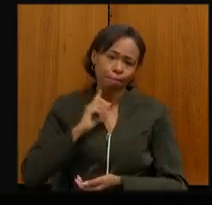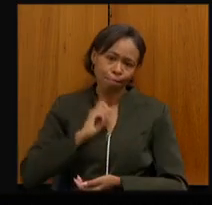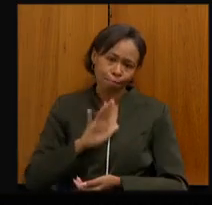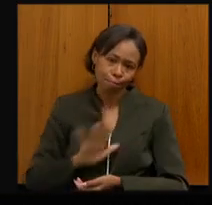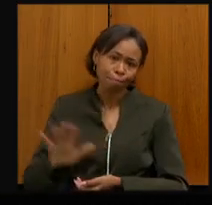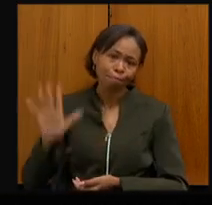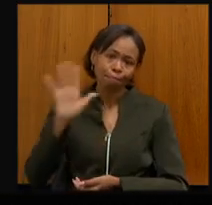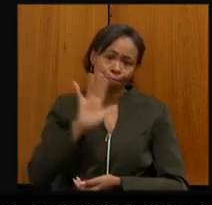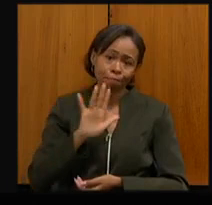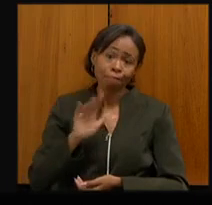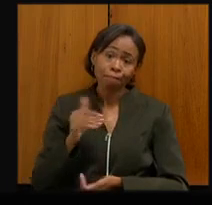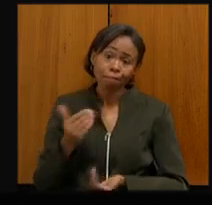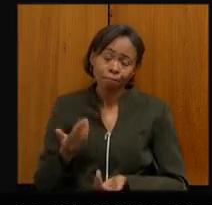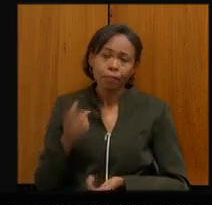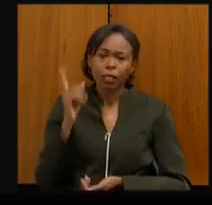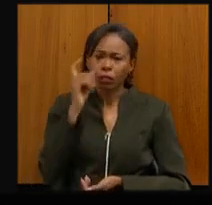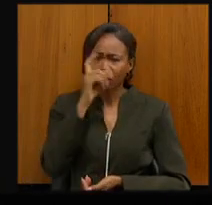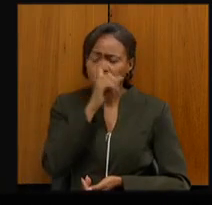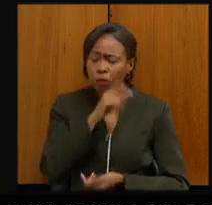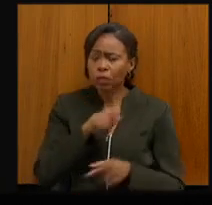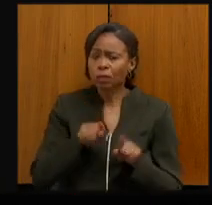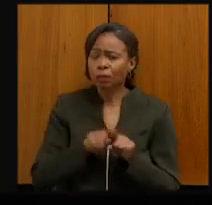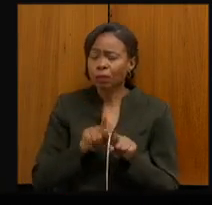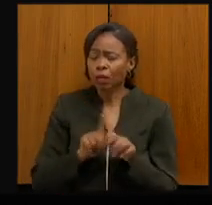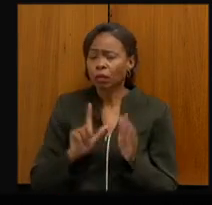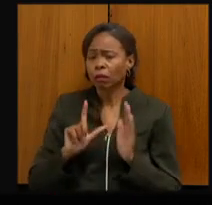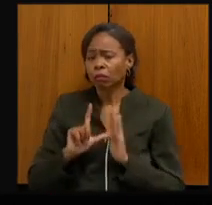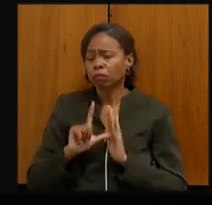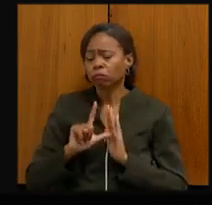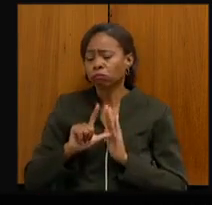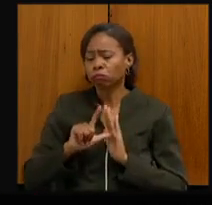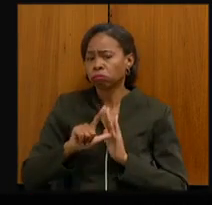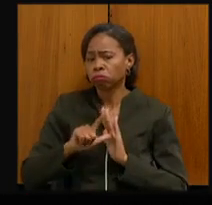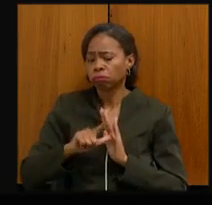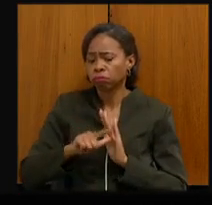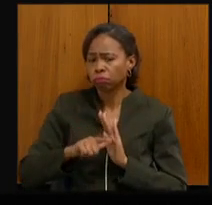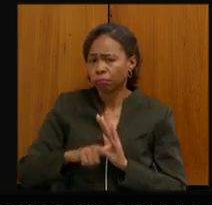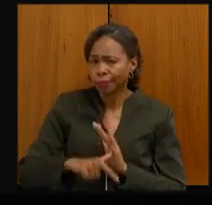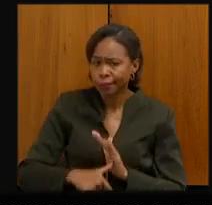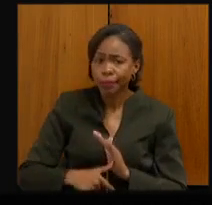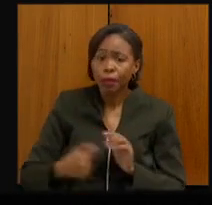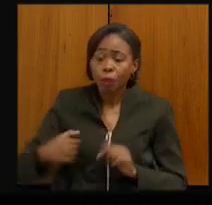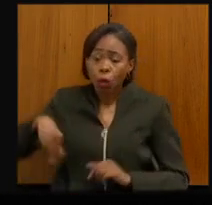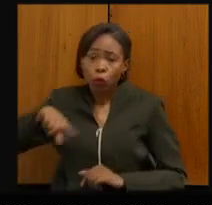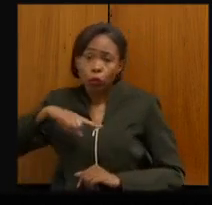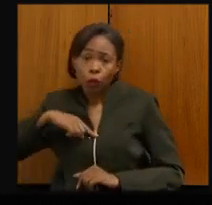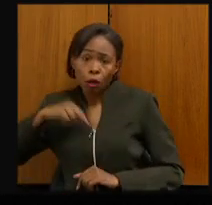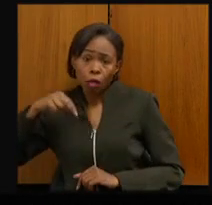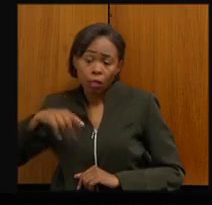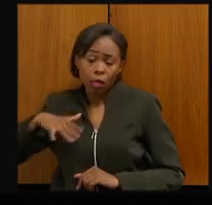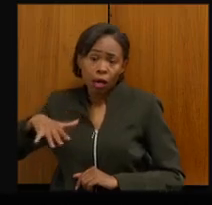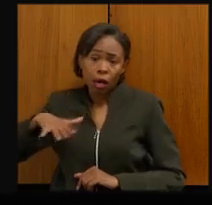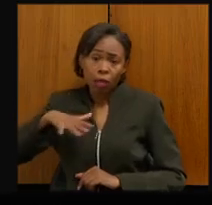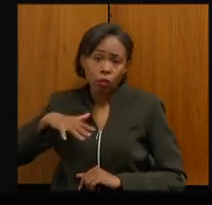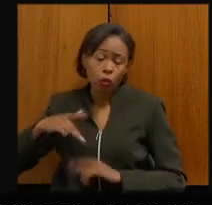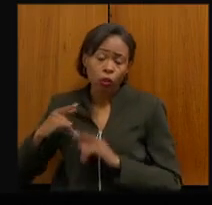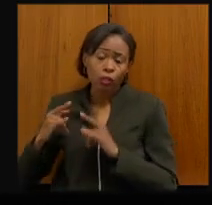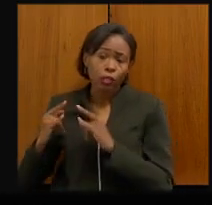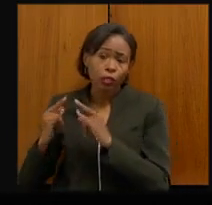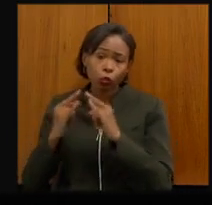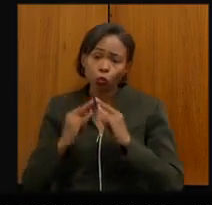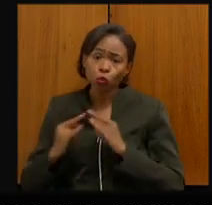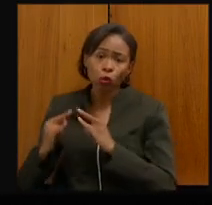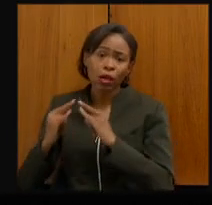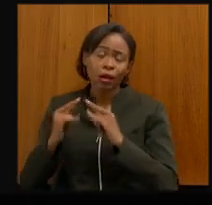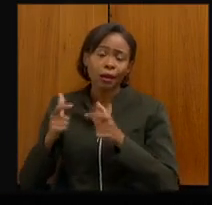se torna muito difícil né e Moroso para nós e ficamos aqui no território que ficamos dentro das suas terras